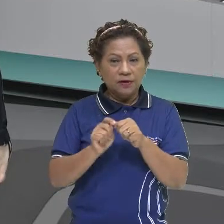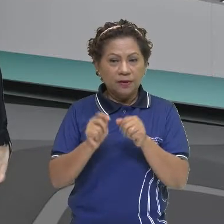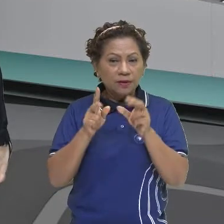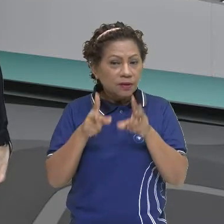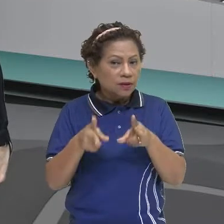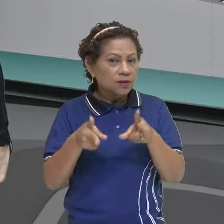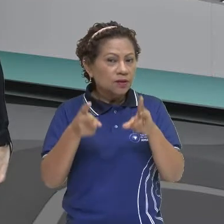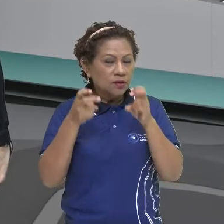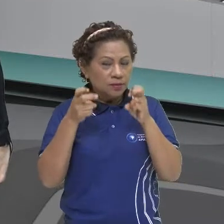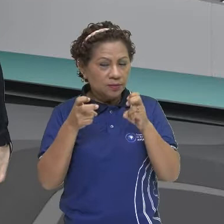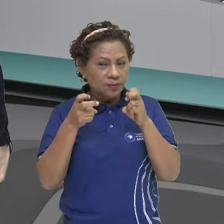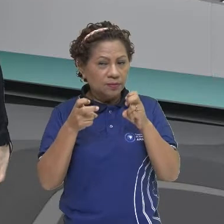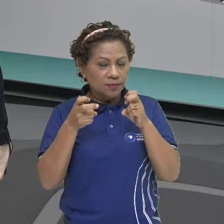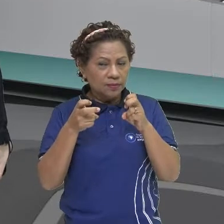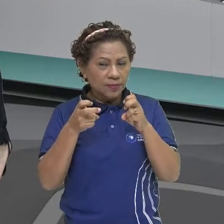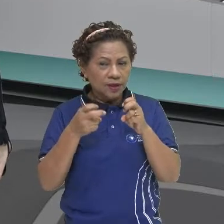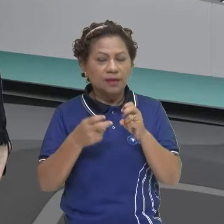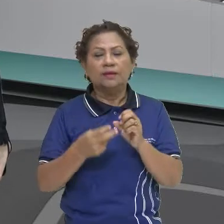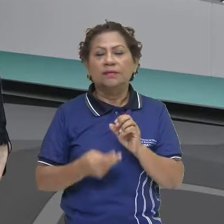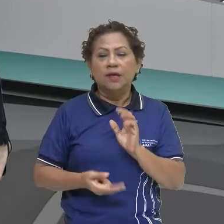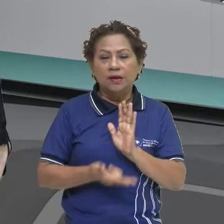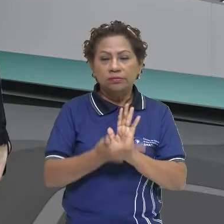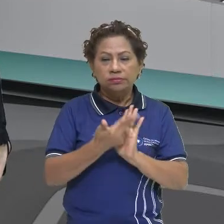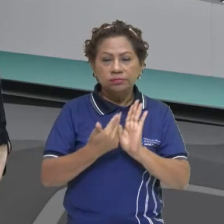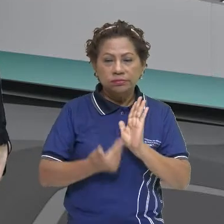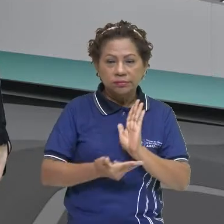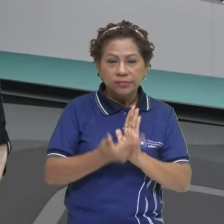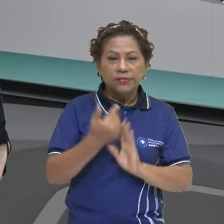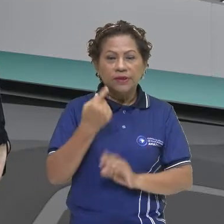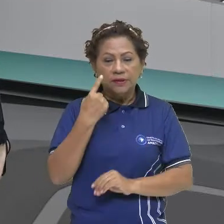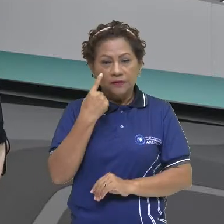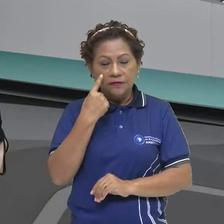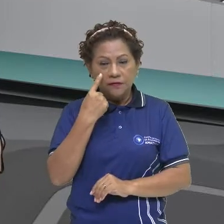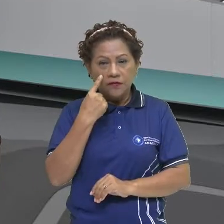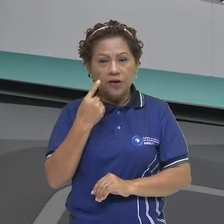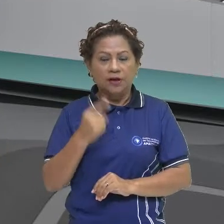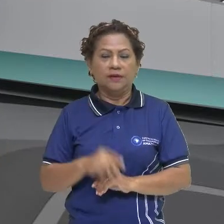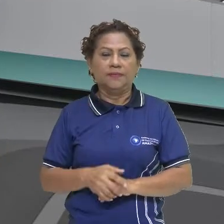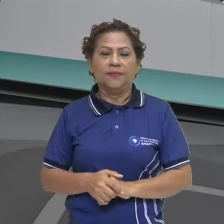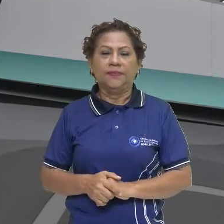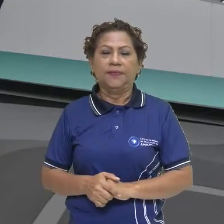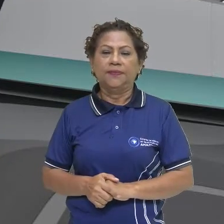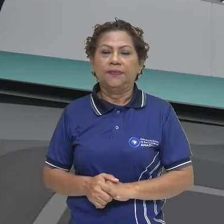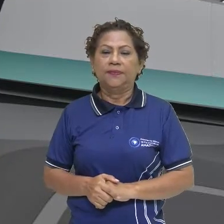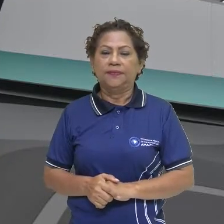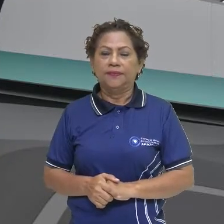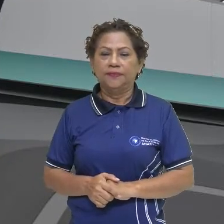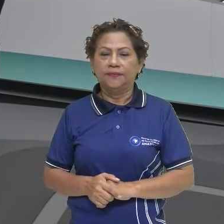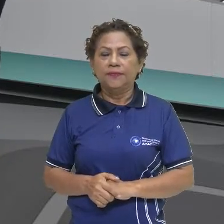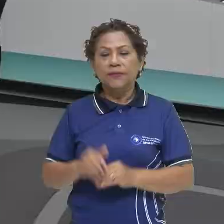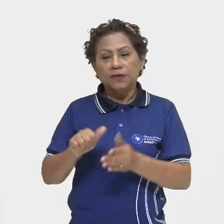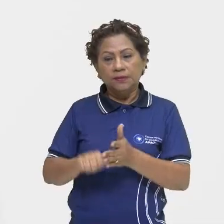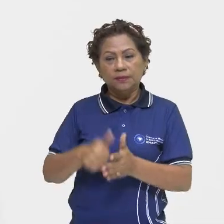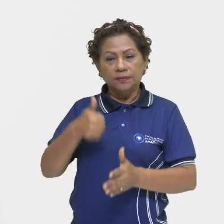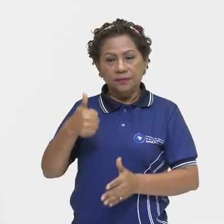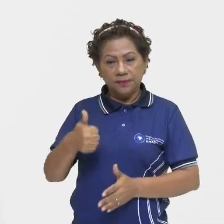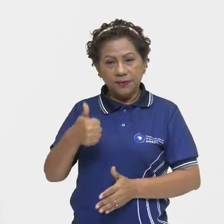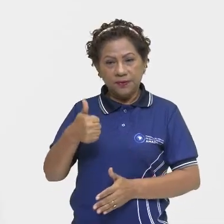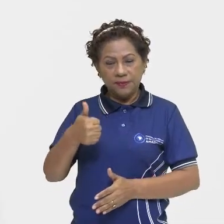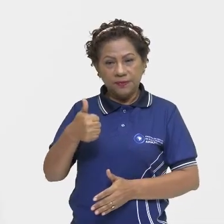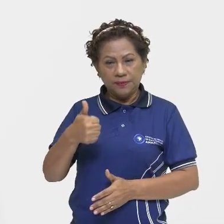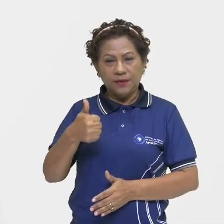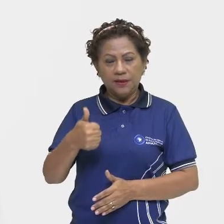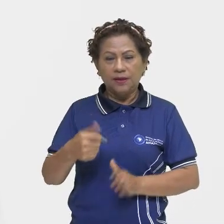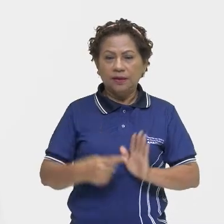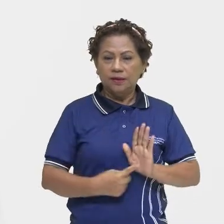visão para o centro da obra, justamente por conta das linhas que ele usou. A primeira grande exposição de